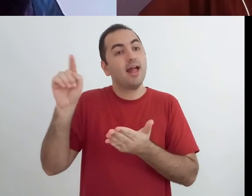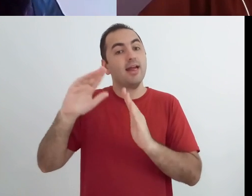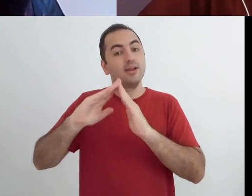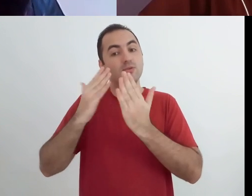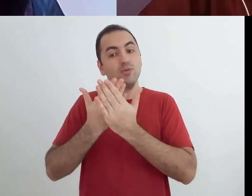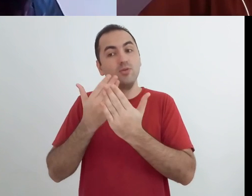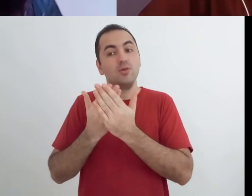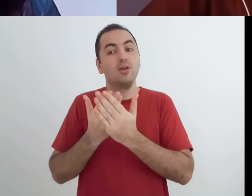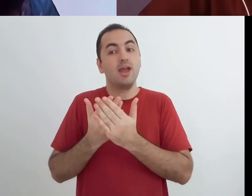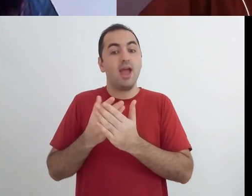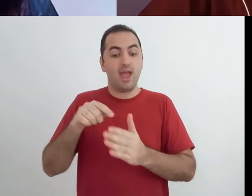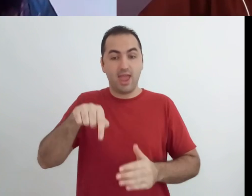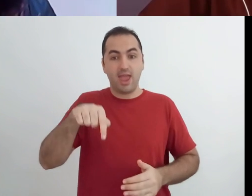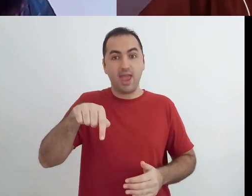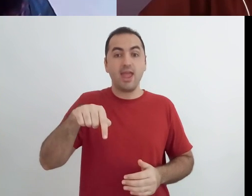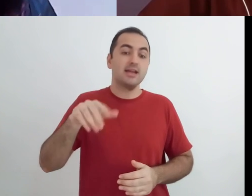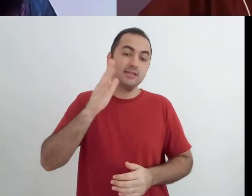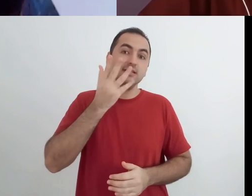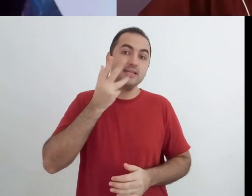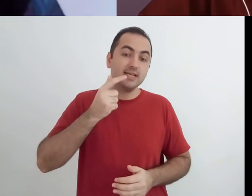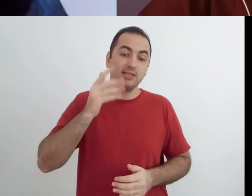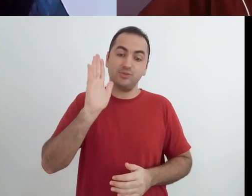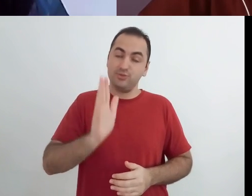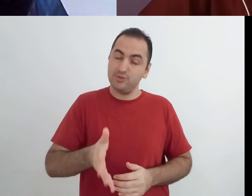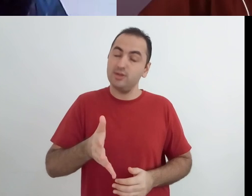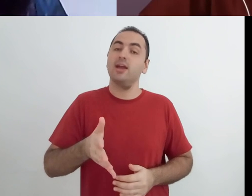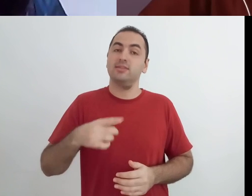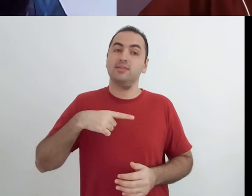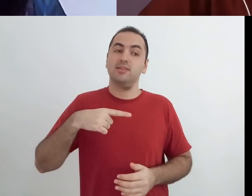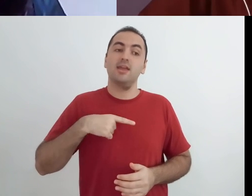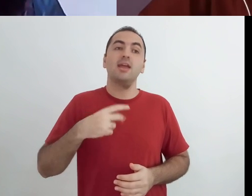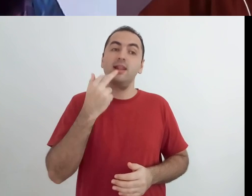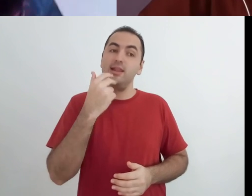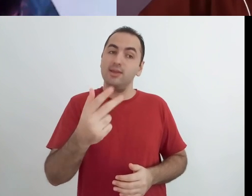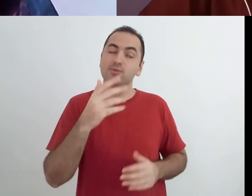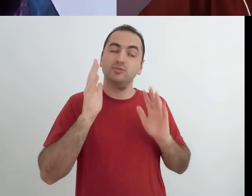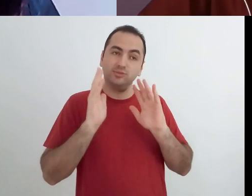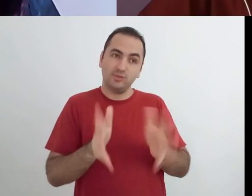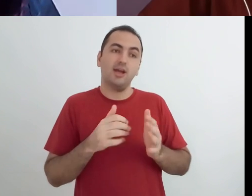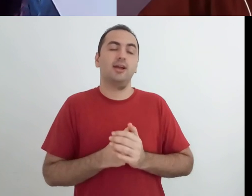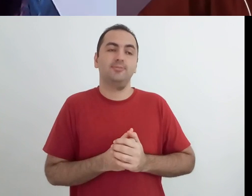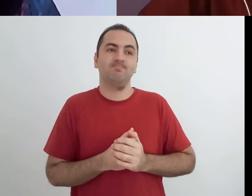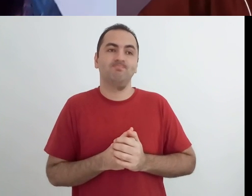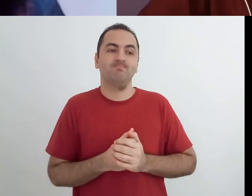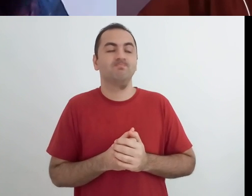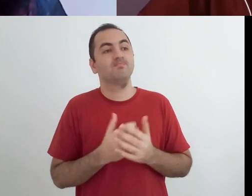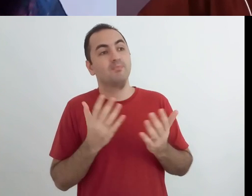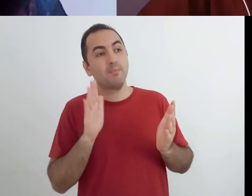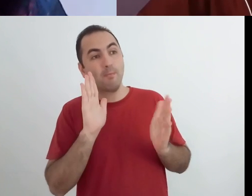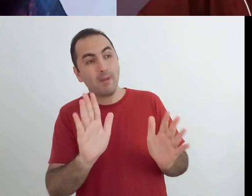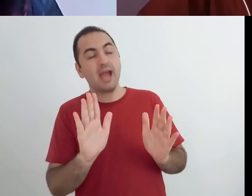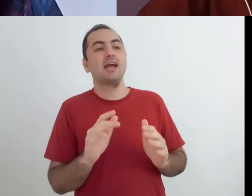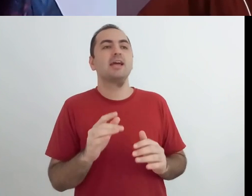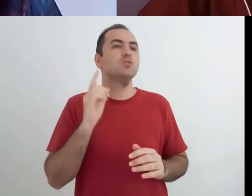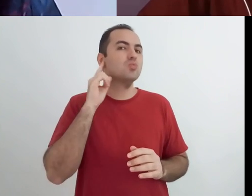escola, o que a escola faz é transmitir mais conhecimento para essa criança. O surdo, muitas